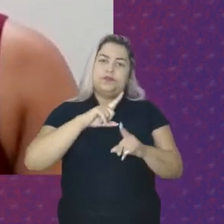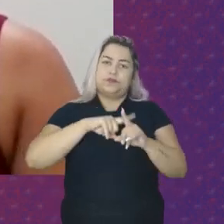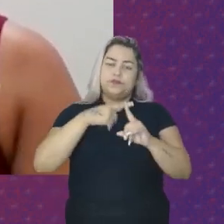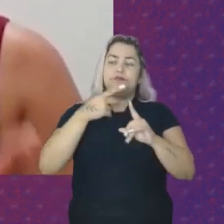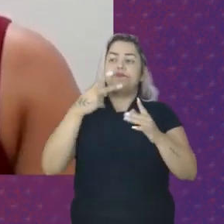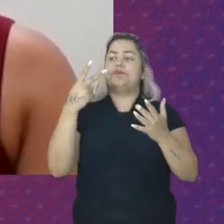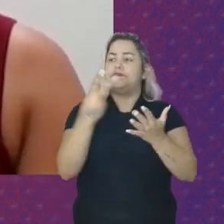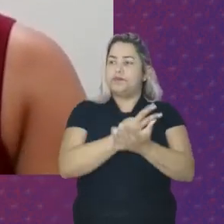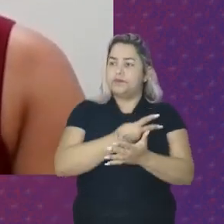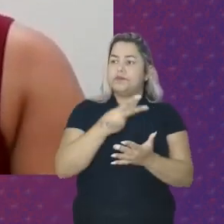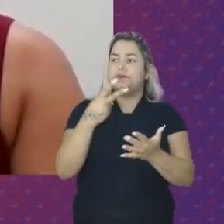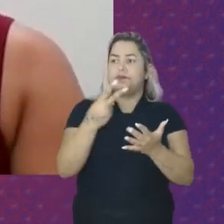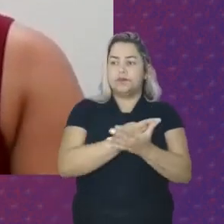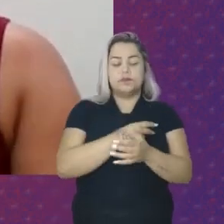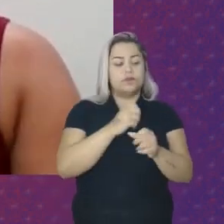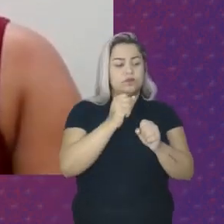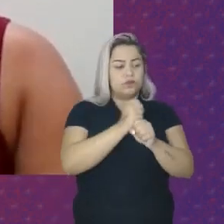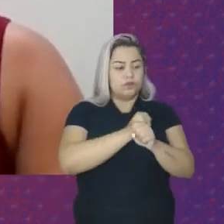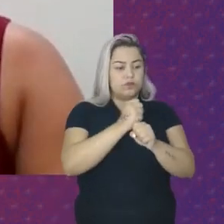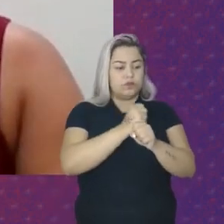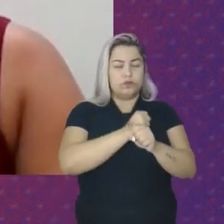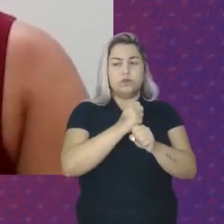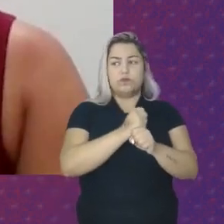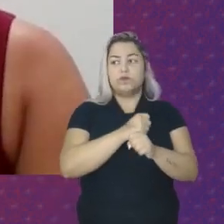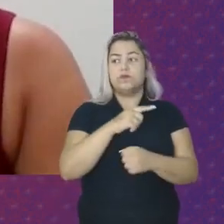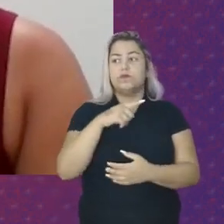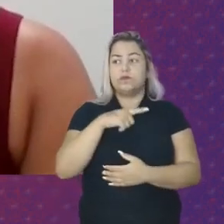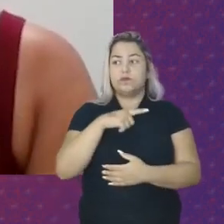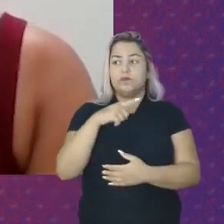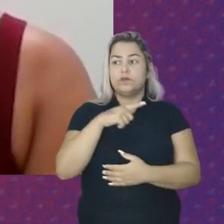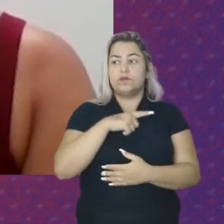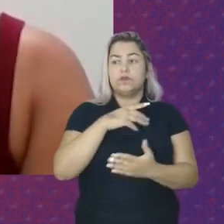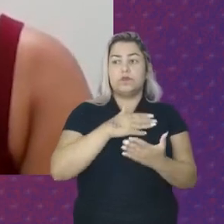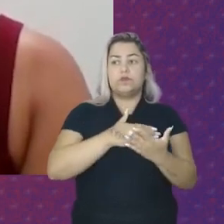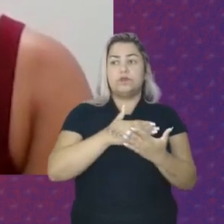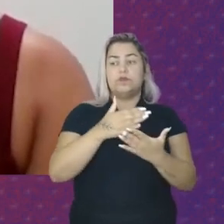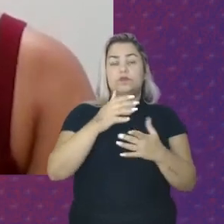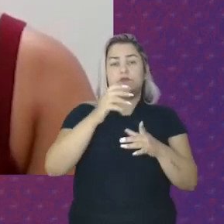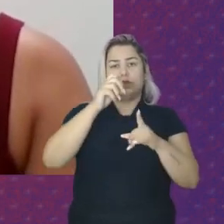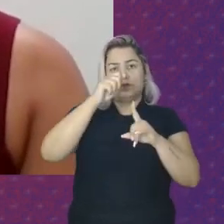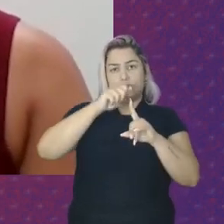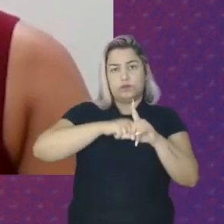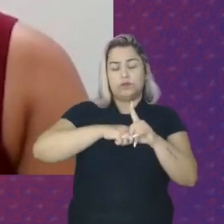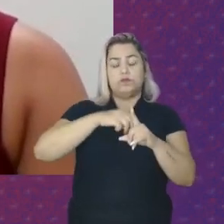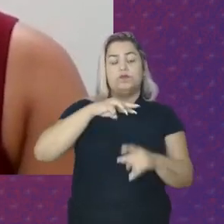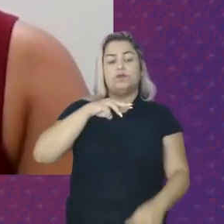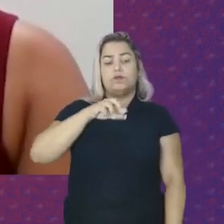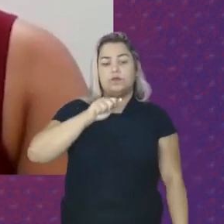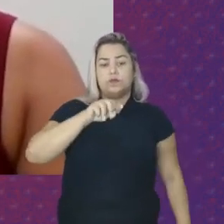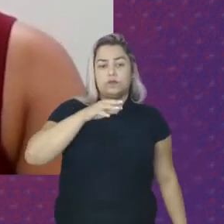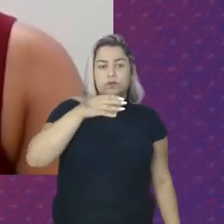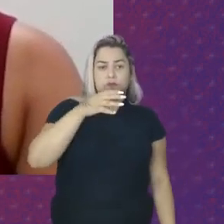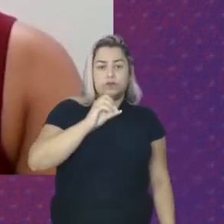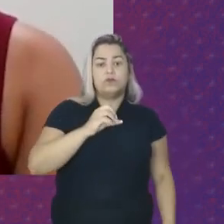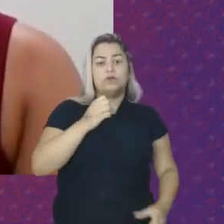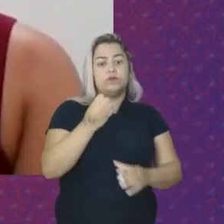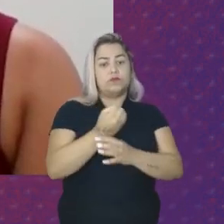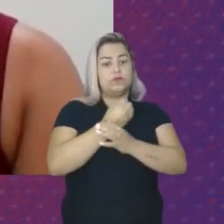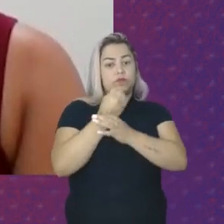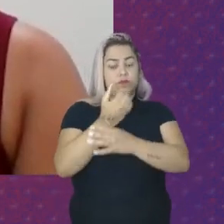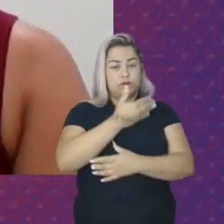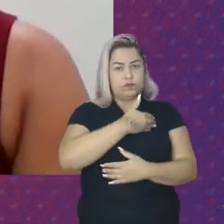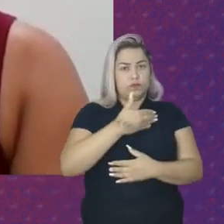cada ano. No último ano, a gente teve agora, no início do mês de março, uma pesquisa do Fórum Brasileiro de Segurança Pública